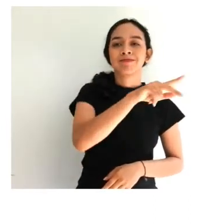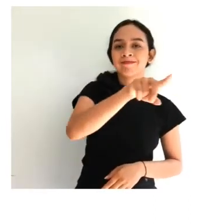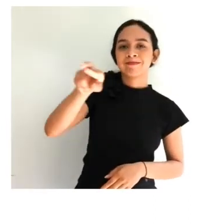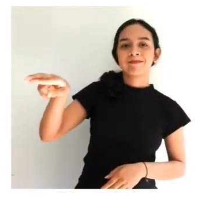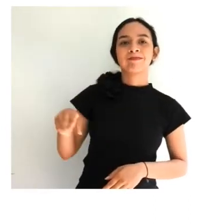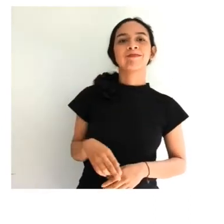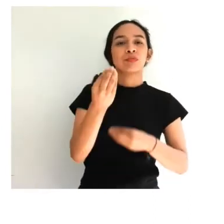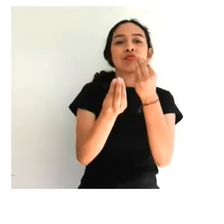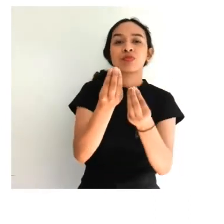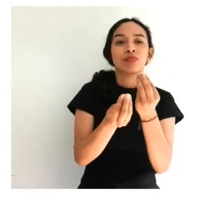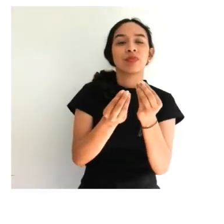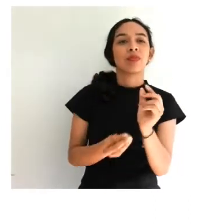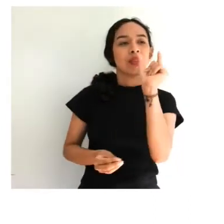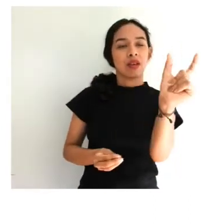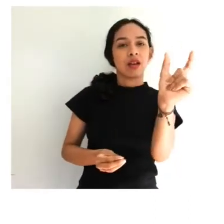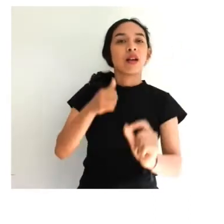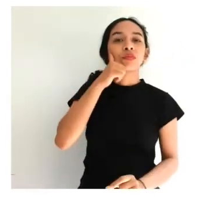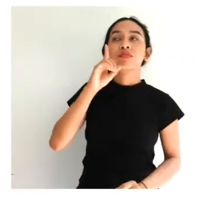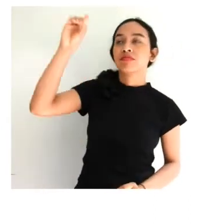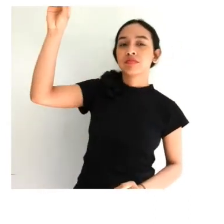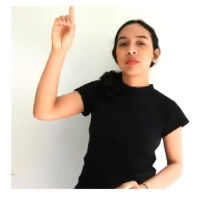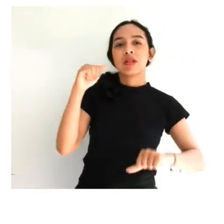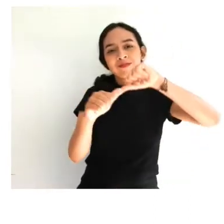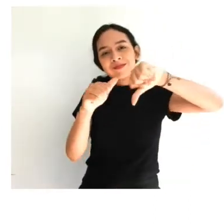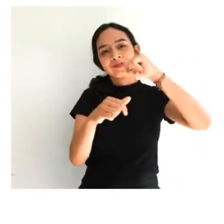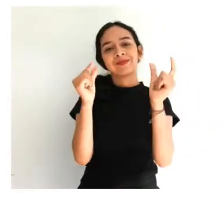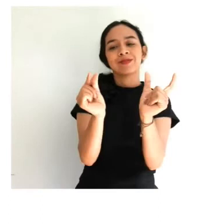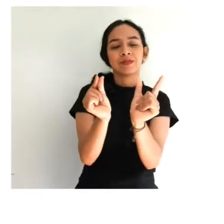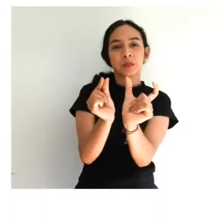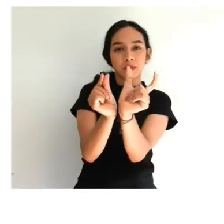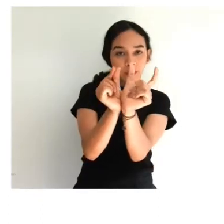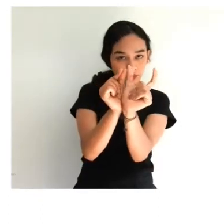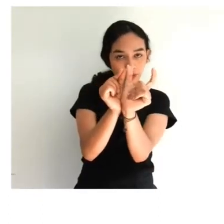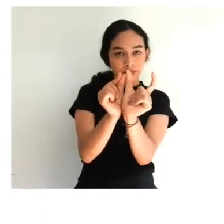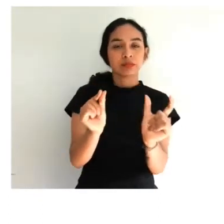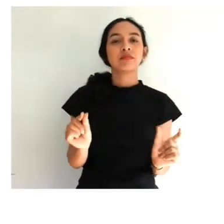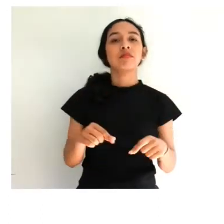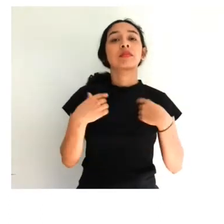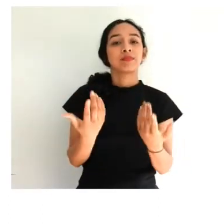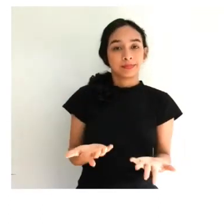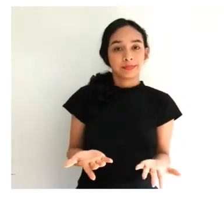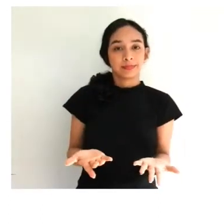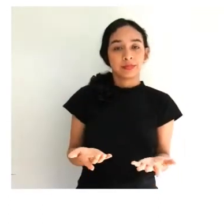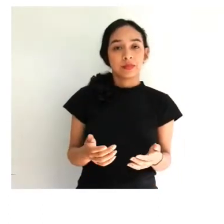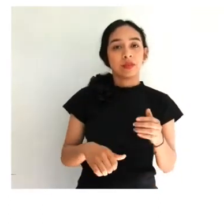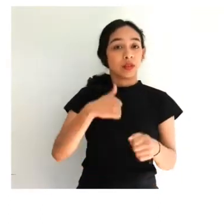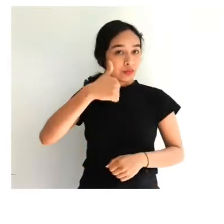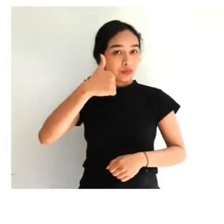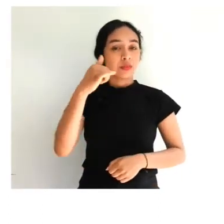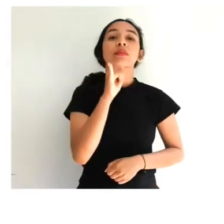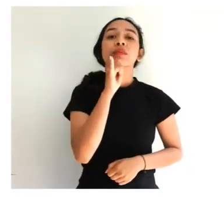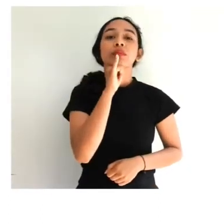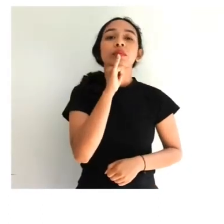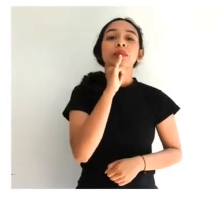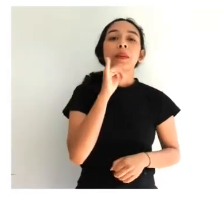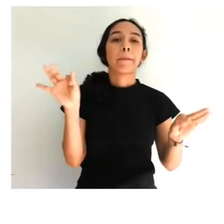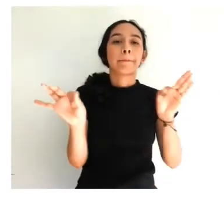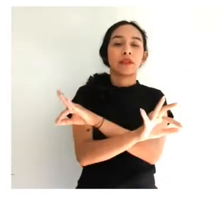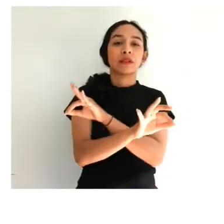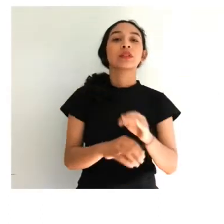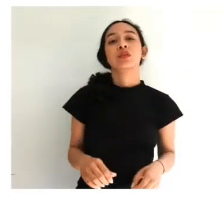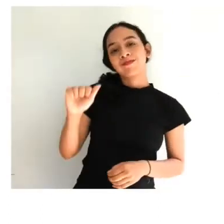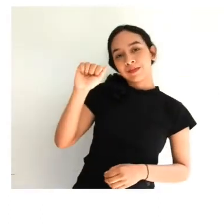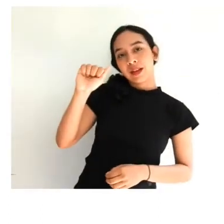sofreu uma alteração de desinência. Ou seja, no primeiro exemplo, ela